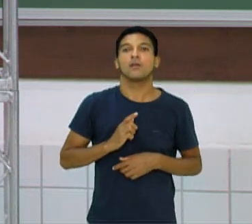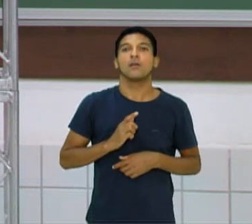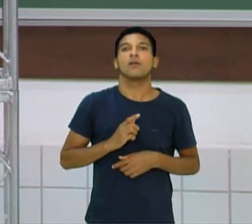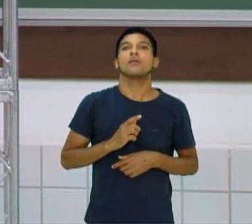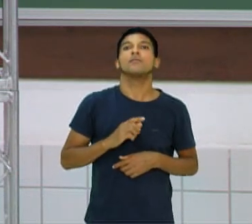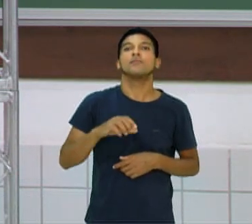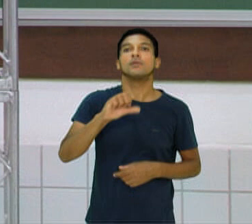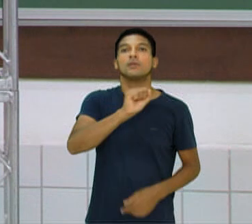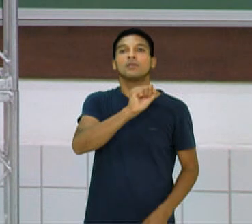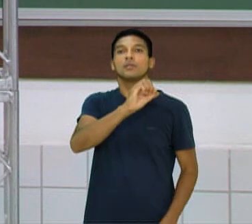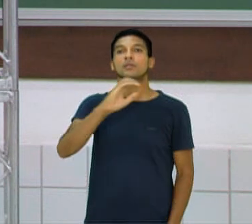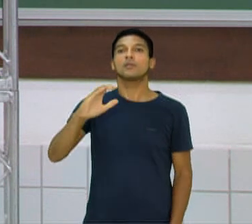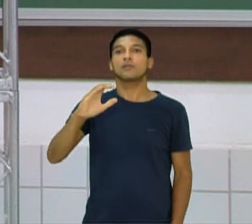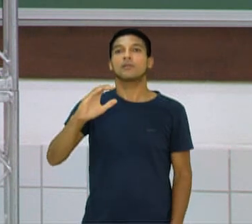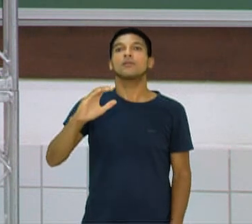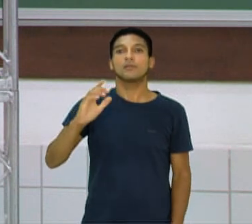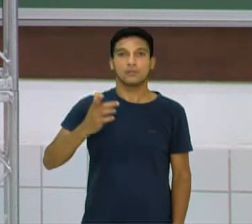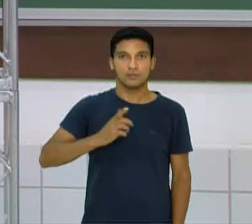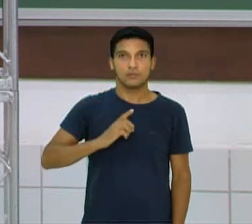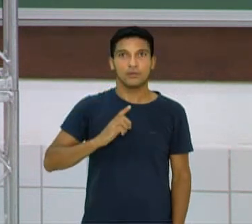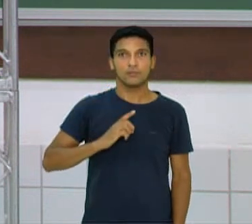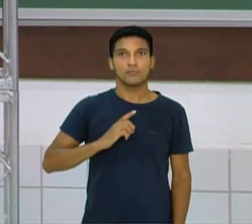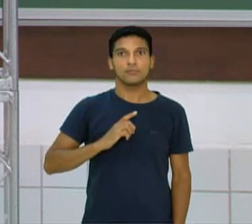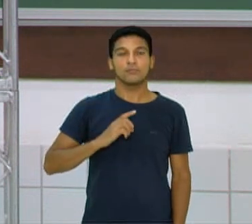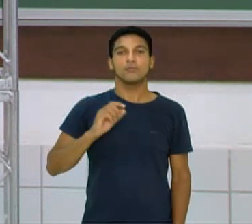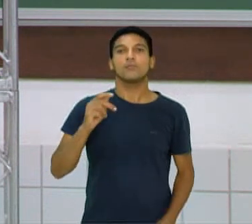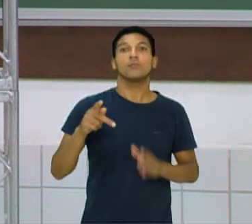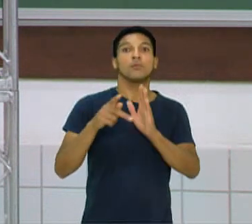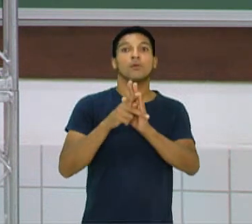Santa Catarina, a travessia,